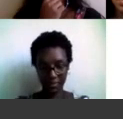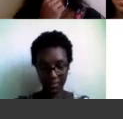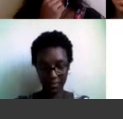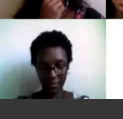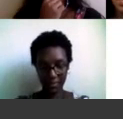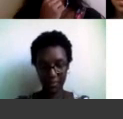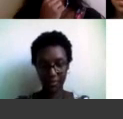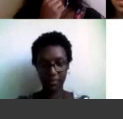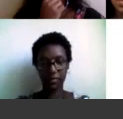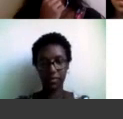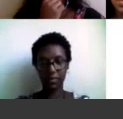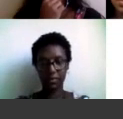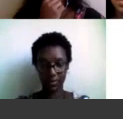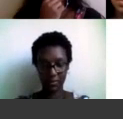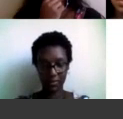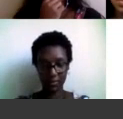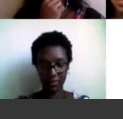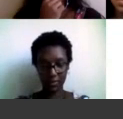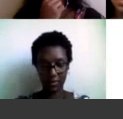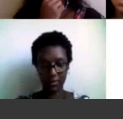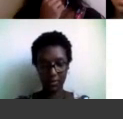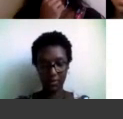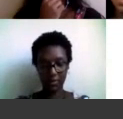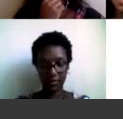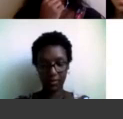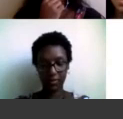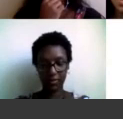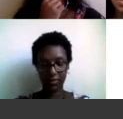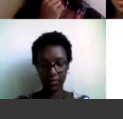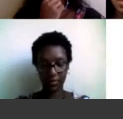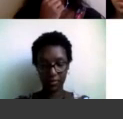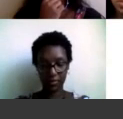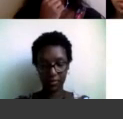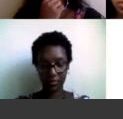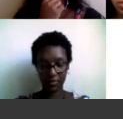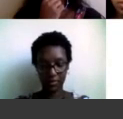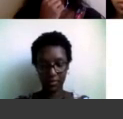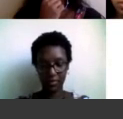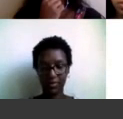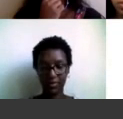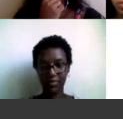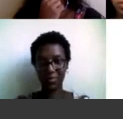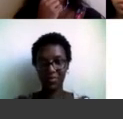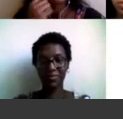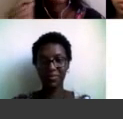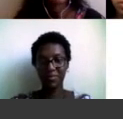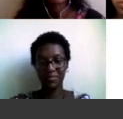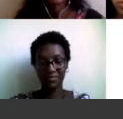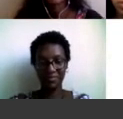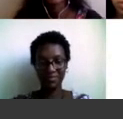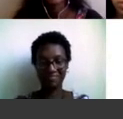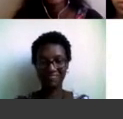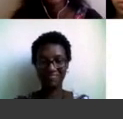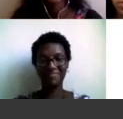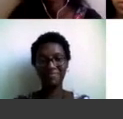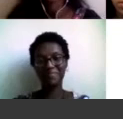contato dos professores e também dos bolsistas ID com os alunos. E dessa forma, nós acabamos